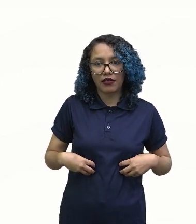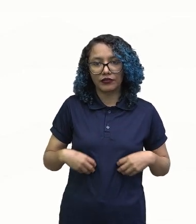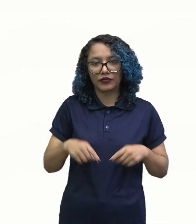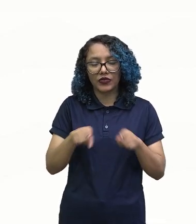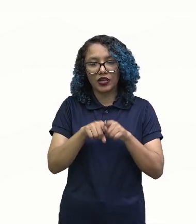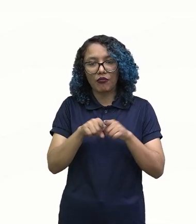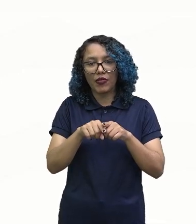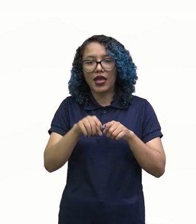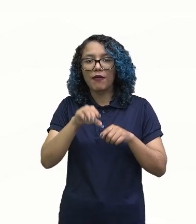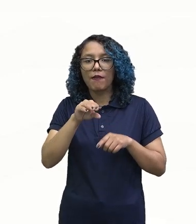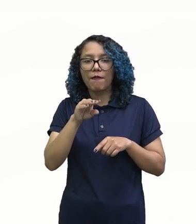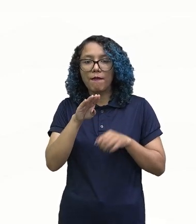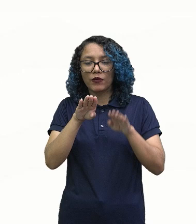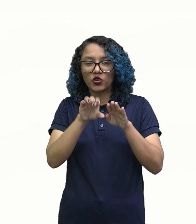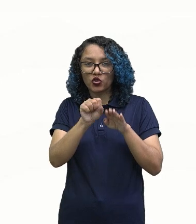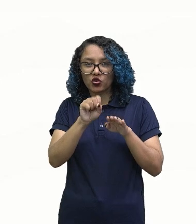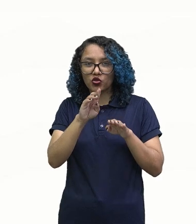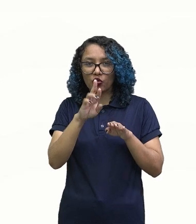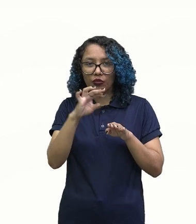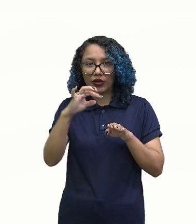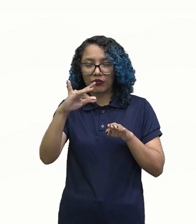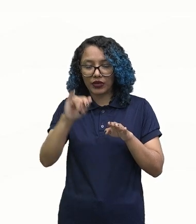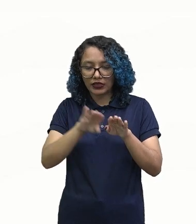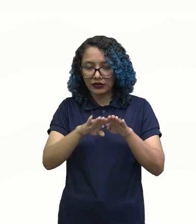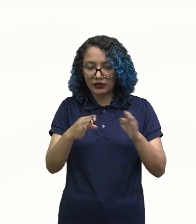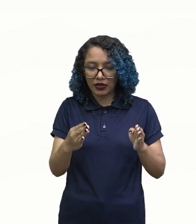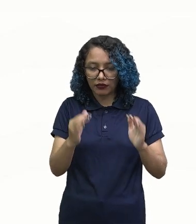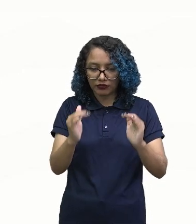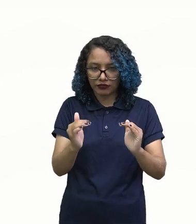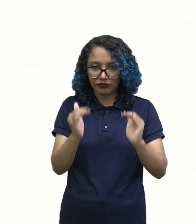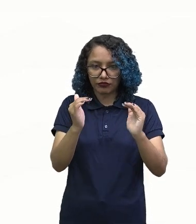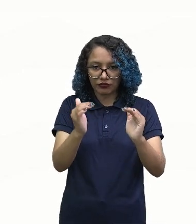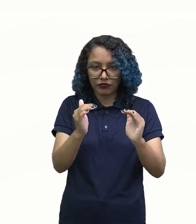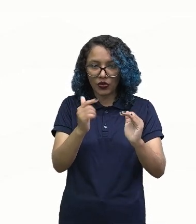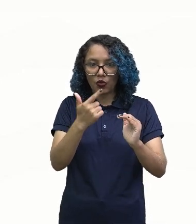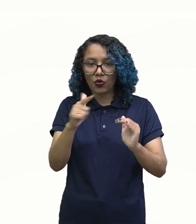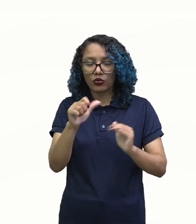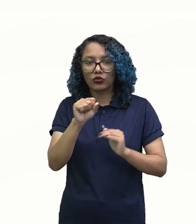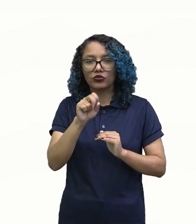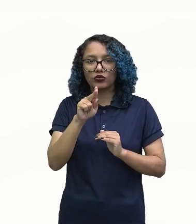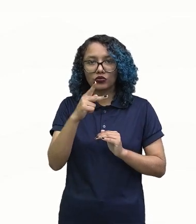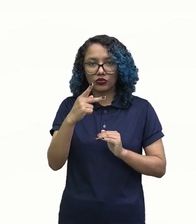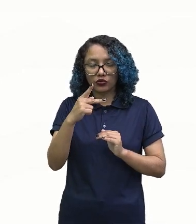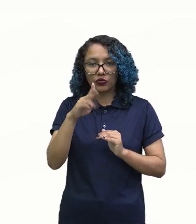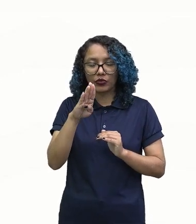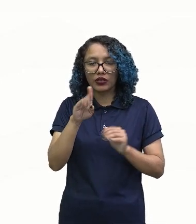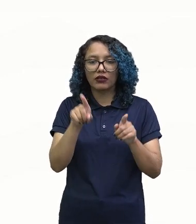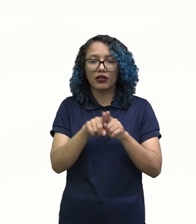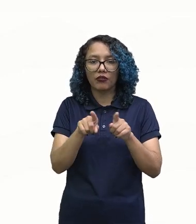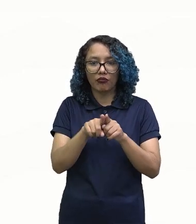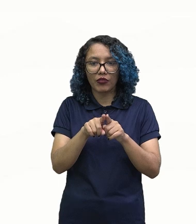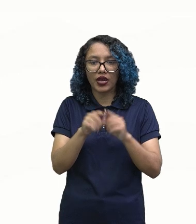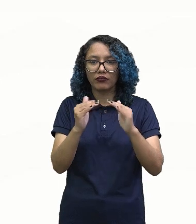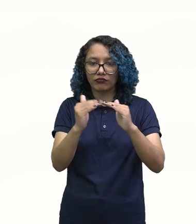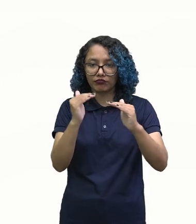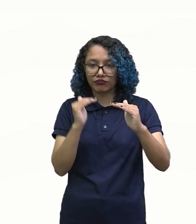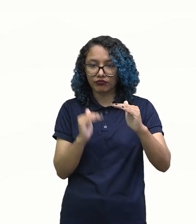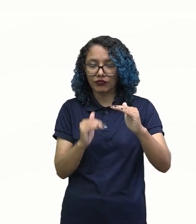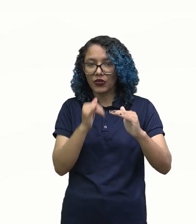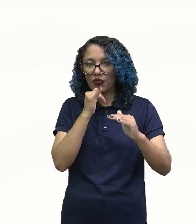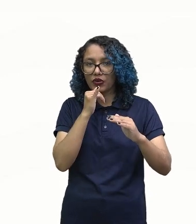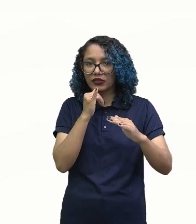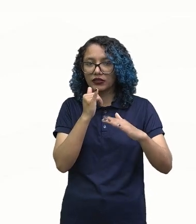mesa. Sub e o sob, o sou. Temos a posição abaixo.